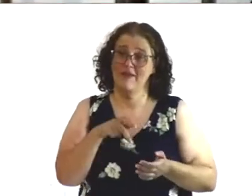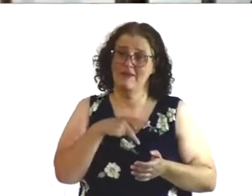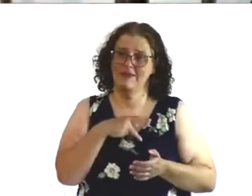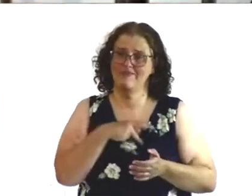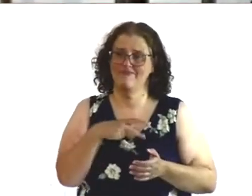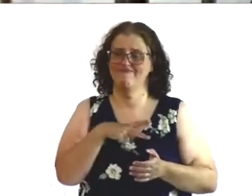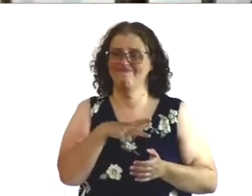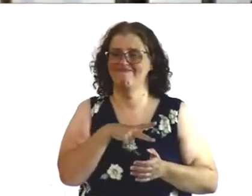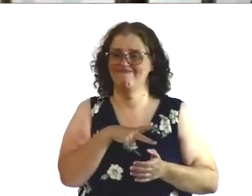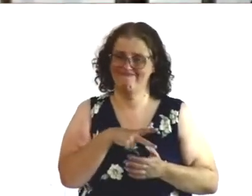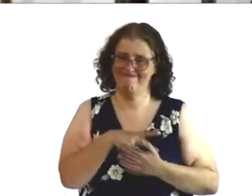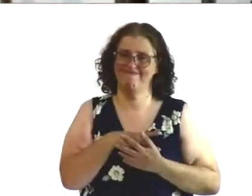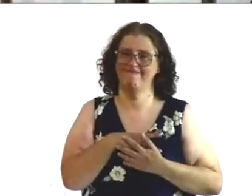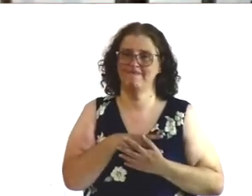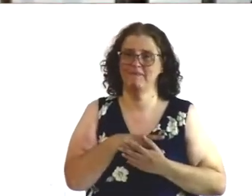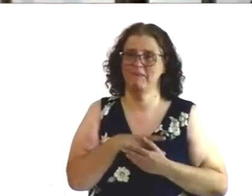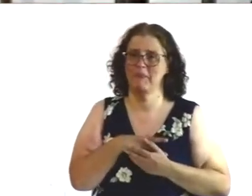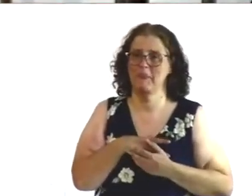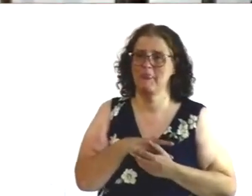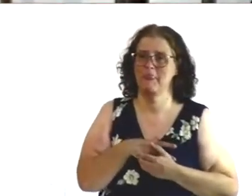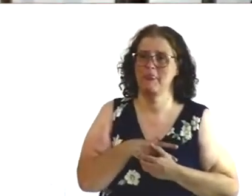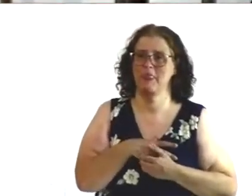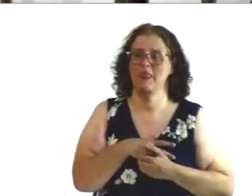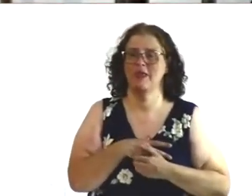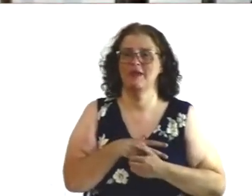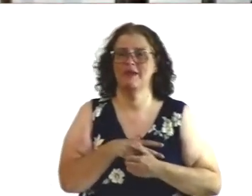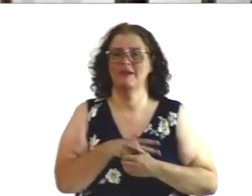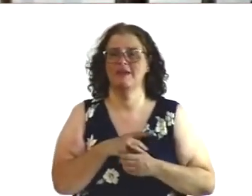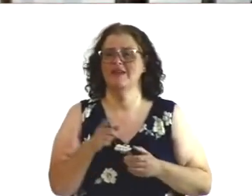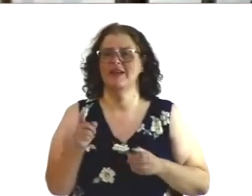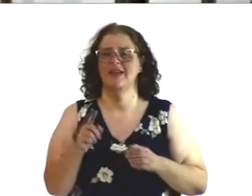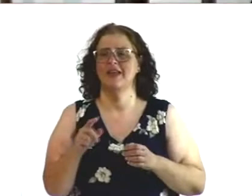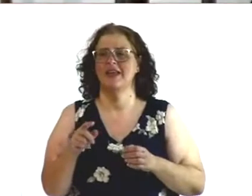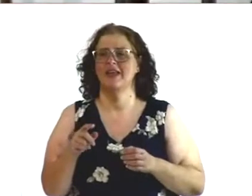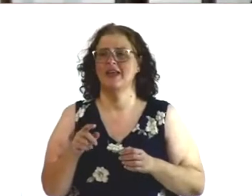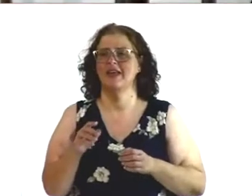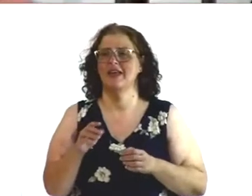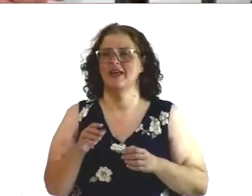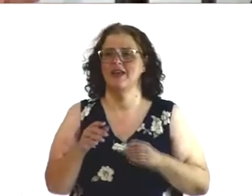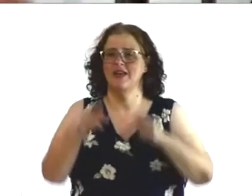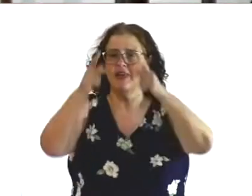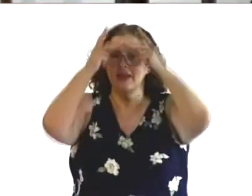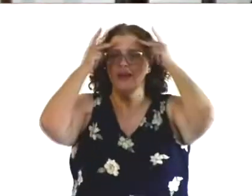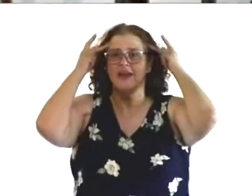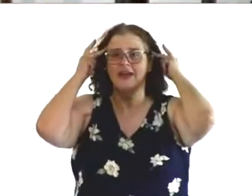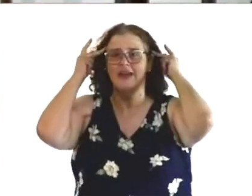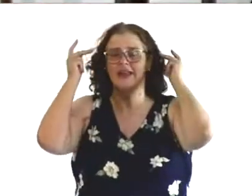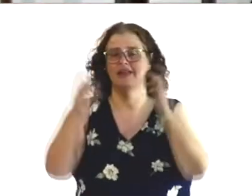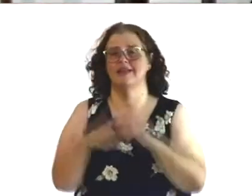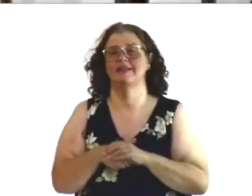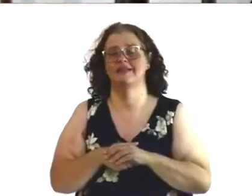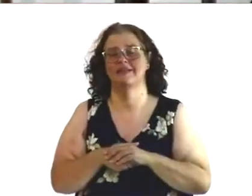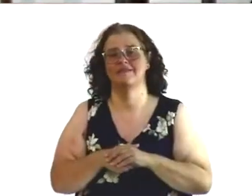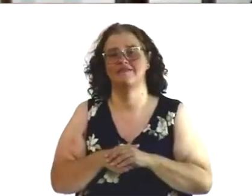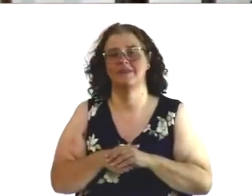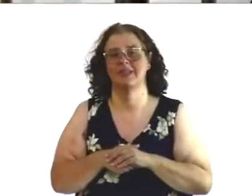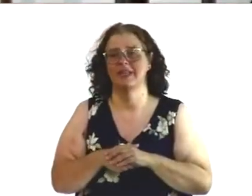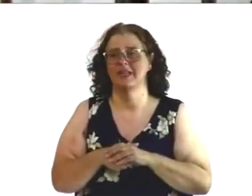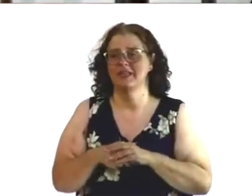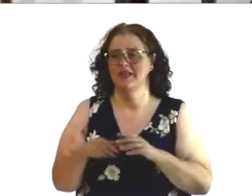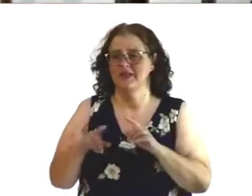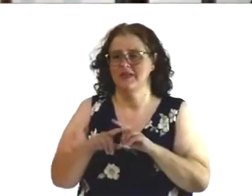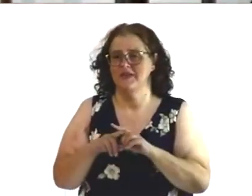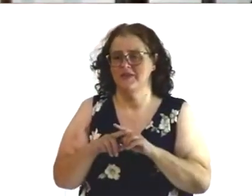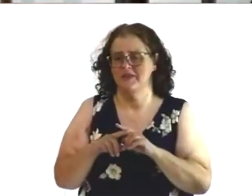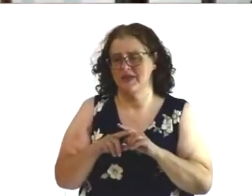usurpador, porque ele não era da descendência de Davi, era rei, mas não era da casa de Davi. Então